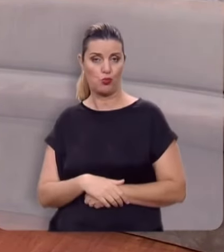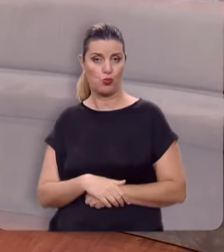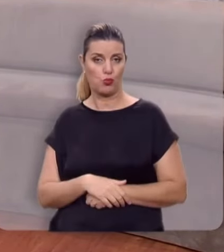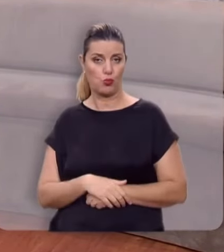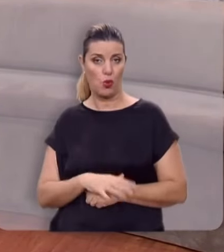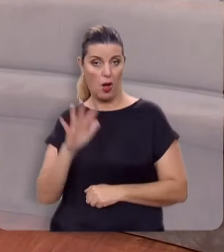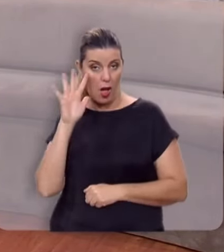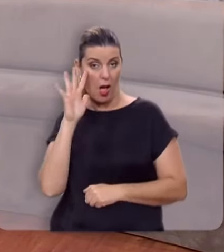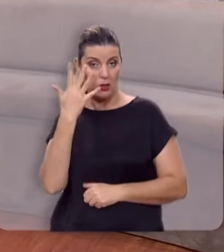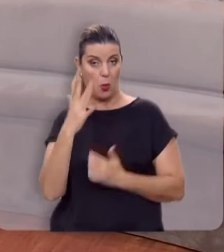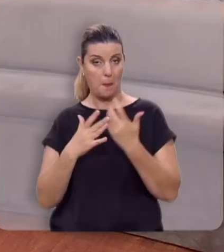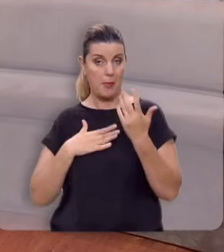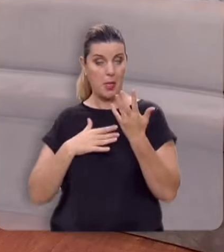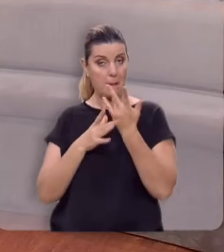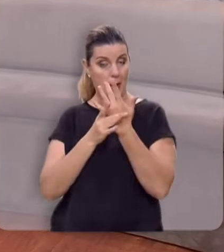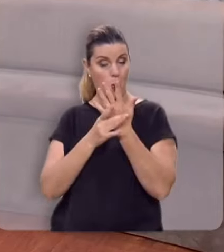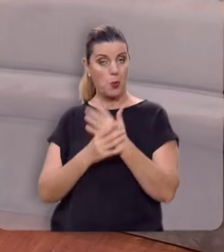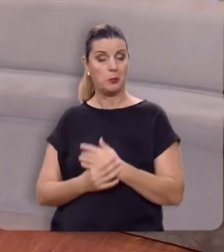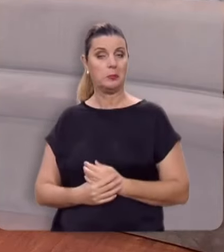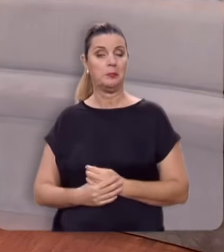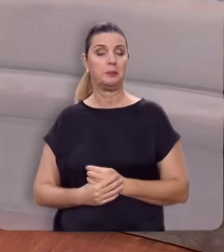A solução está nas minhas mãos.